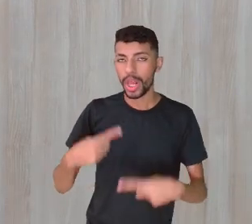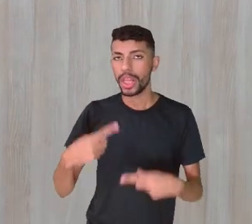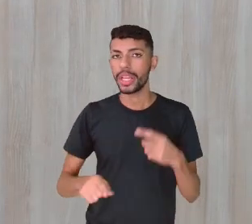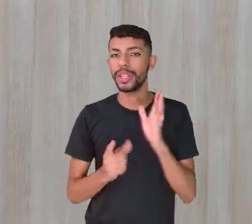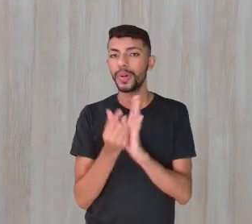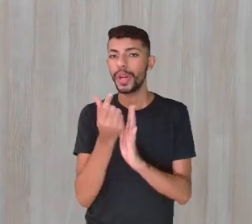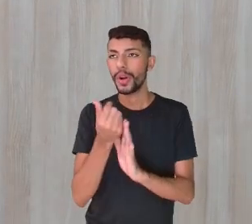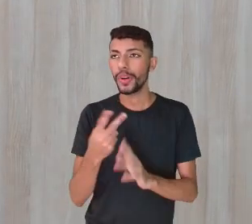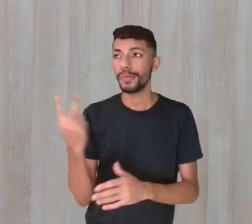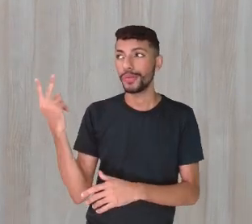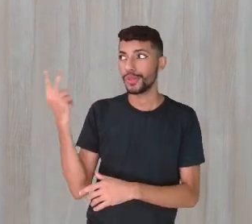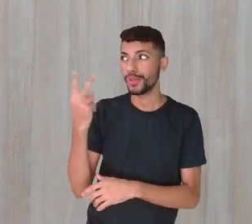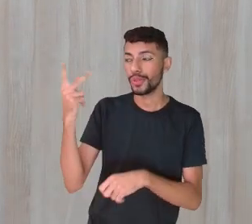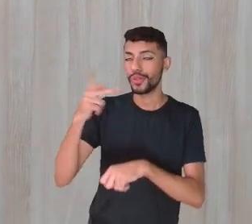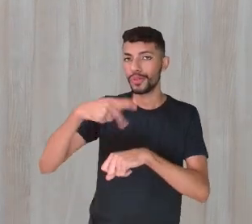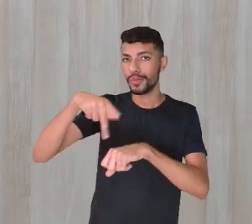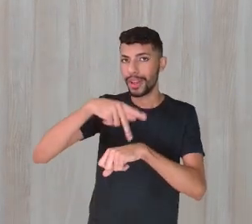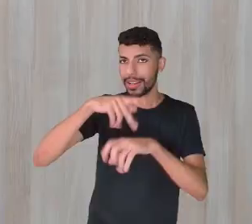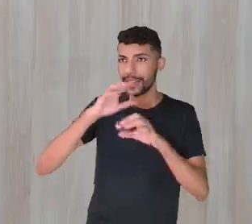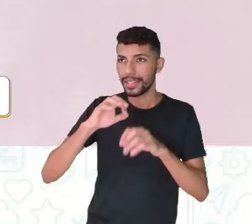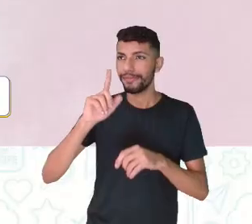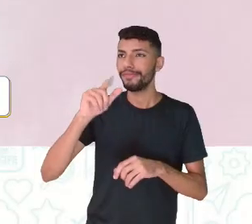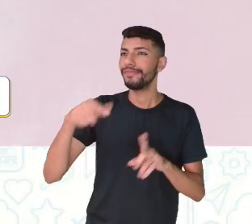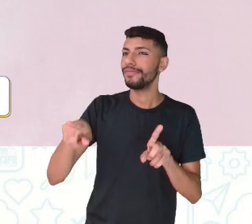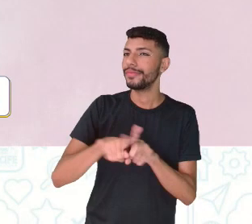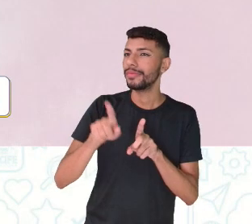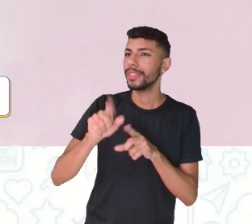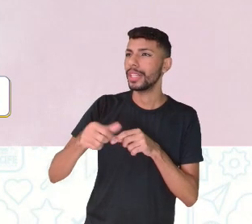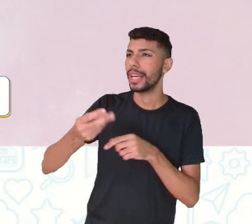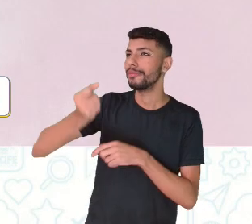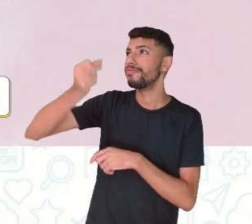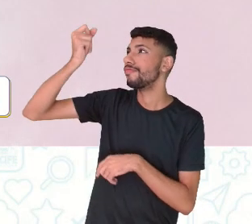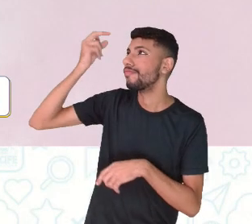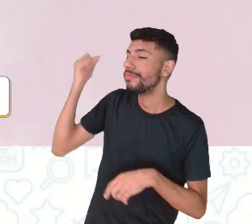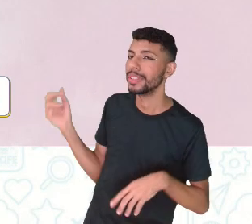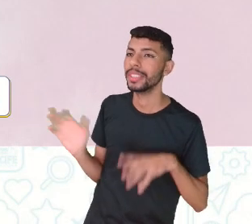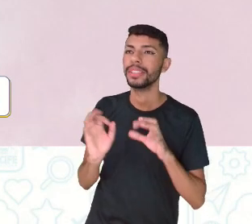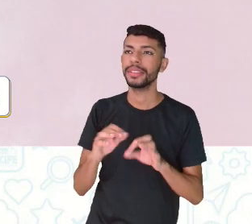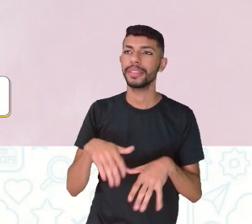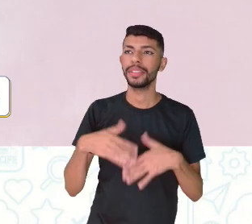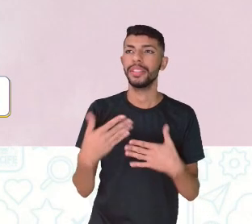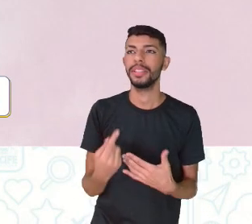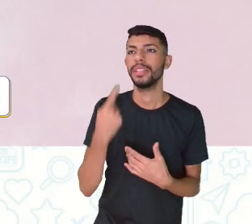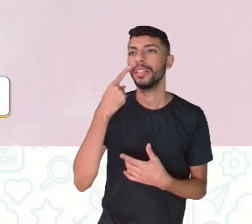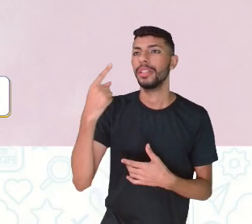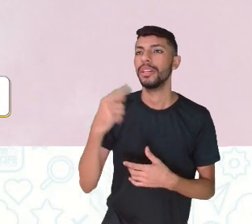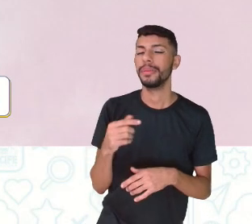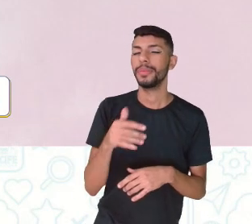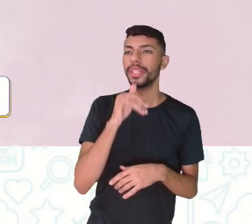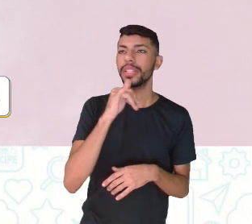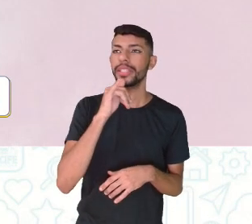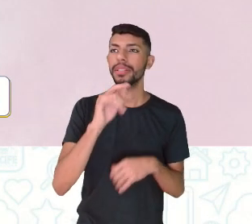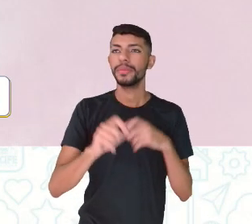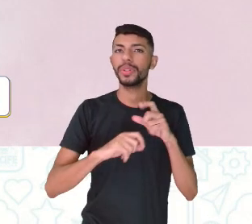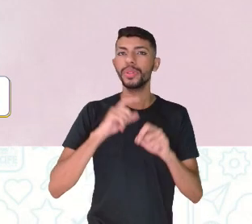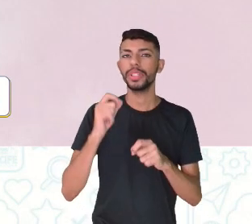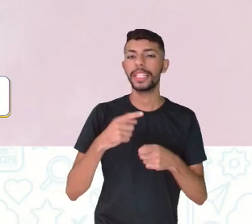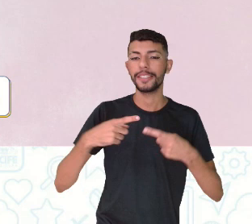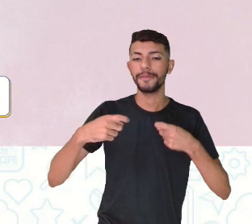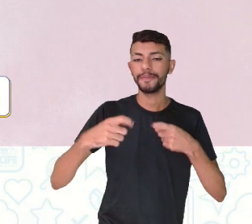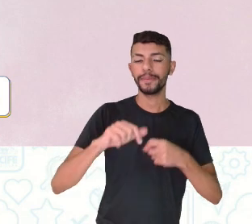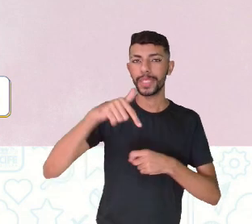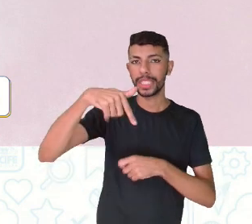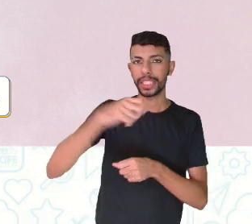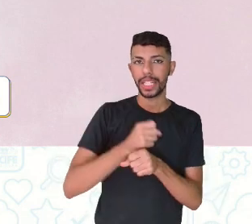duas nações aí e é de longas datas, né? Então, veja, a Guerra dos 7 Anos, por exemplo, que foi a